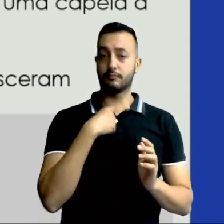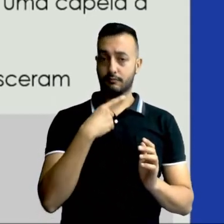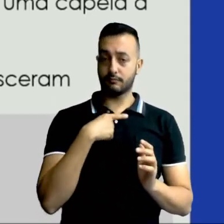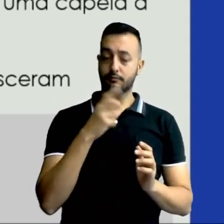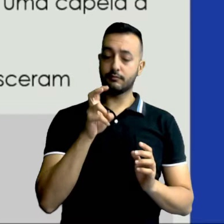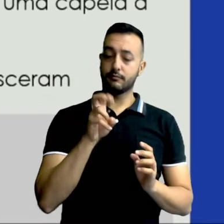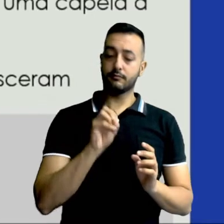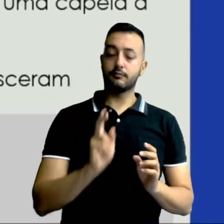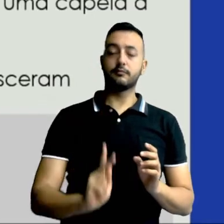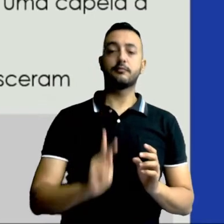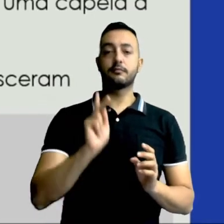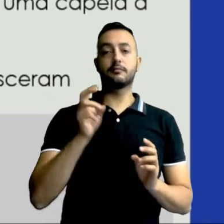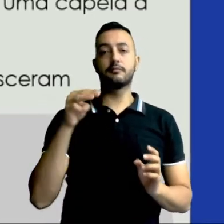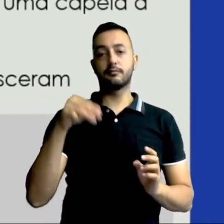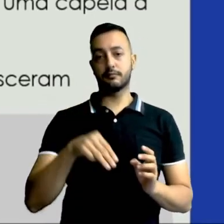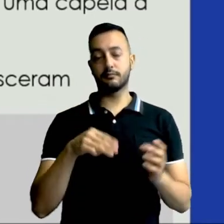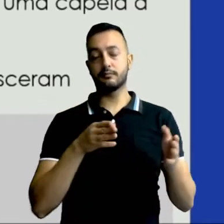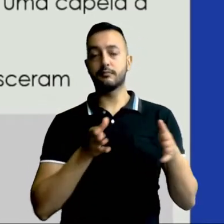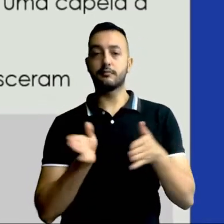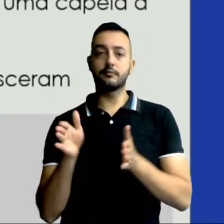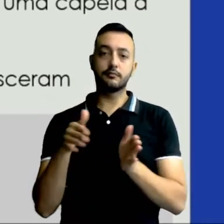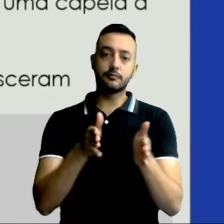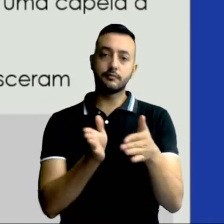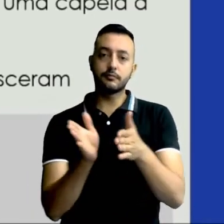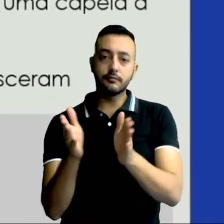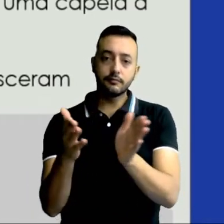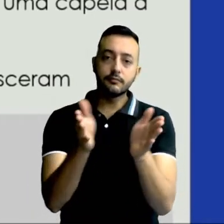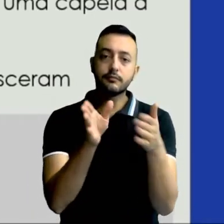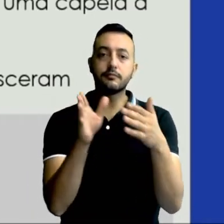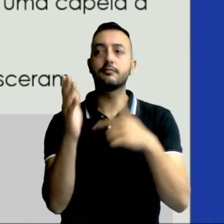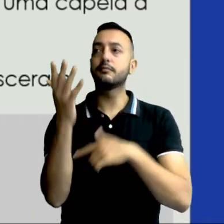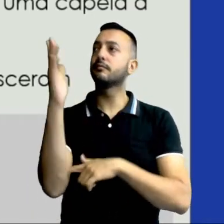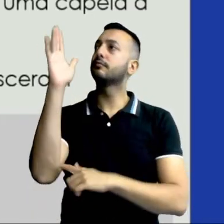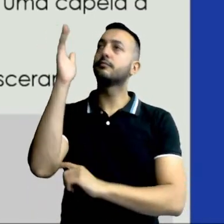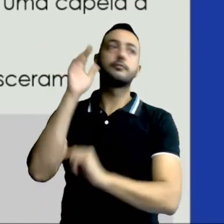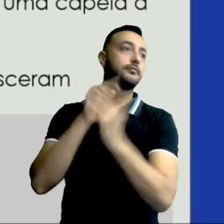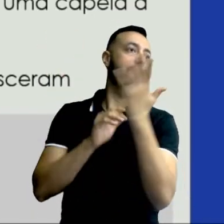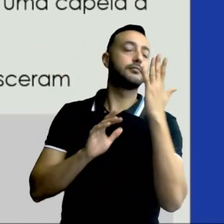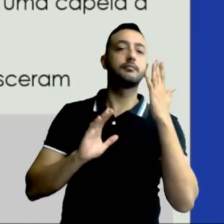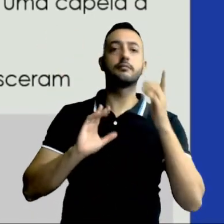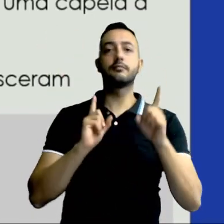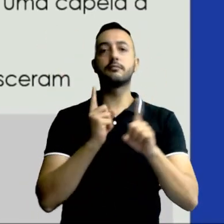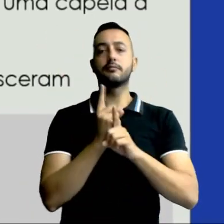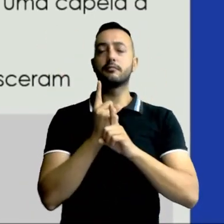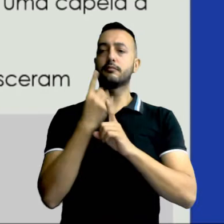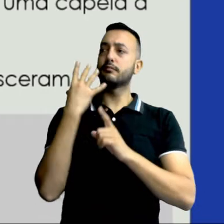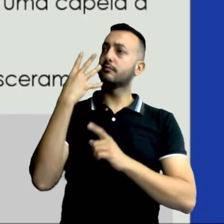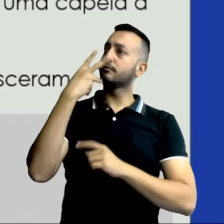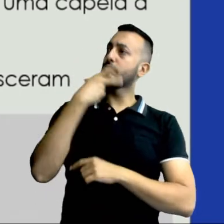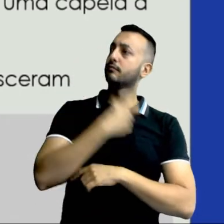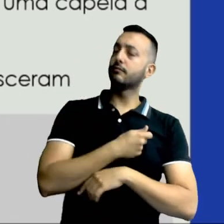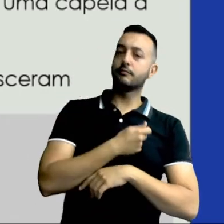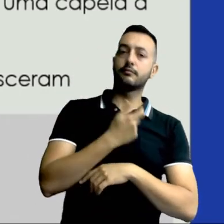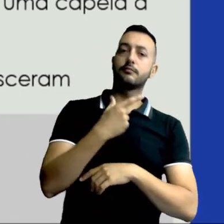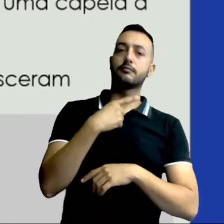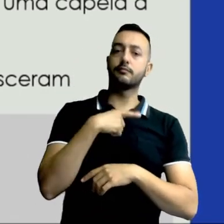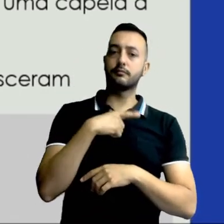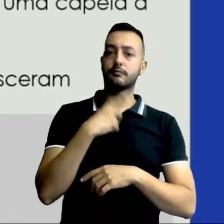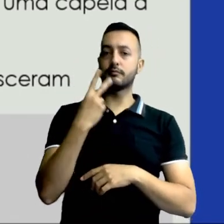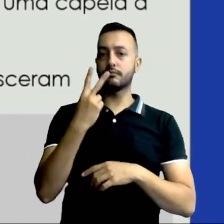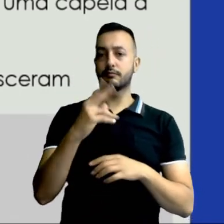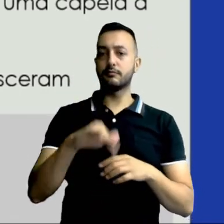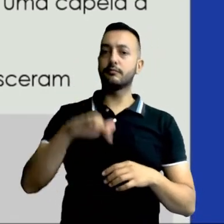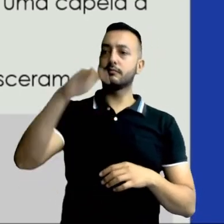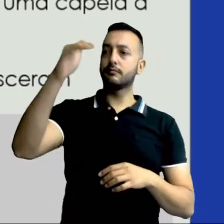percorrido em 50 km abrindo caminho entre Campos e florestas cura se deparou com uma bela região formada por